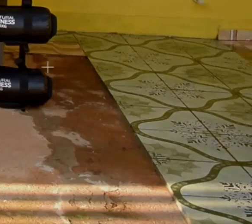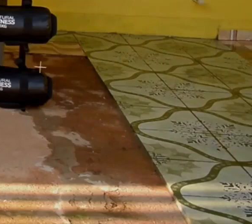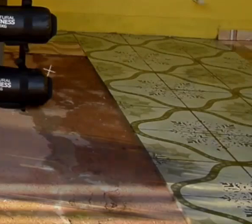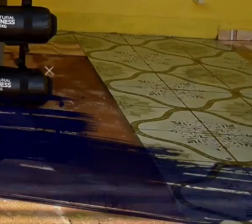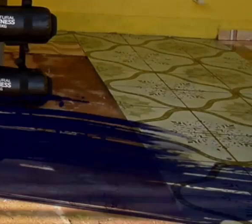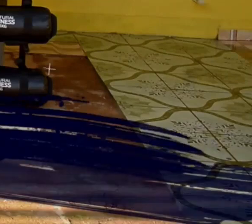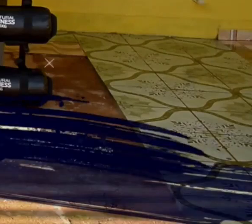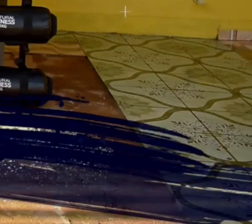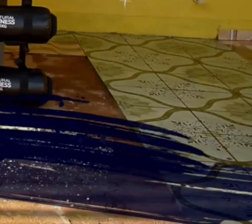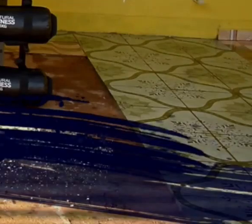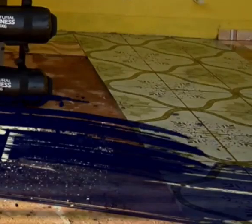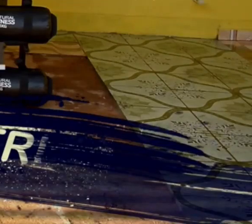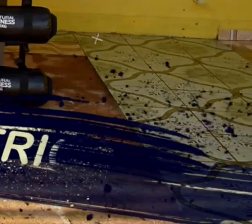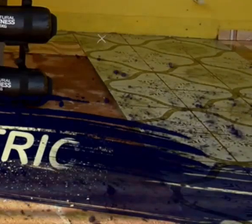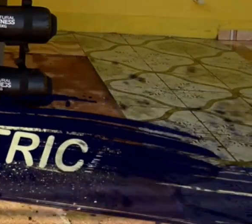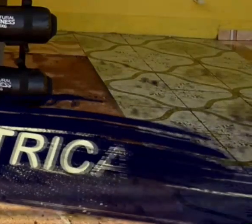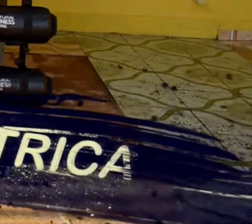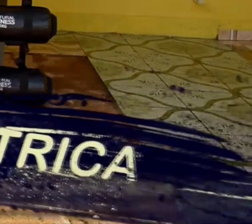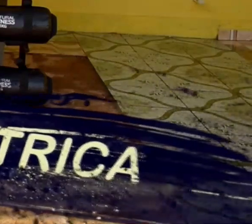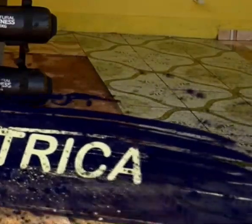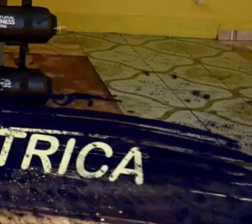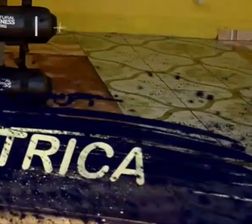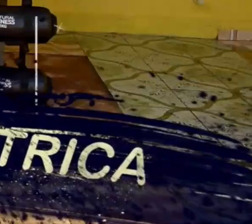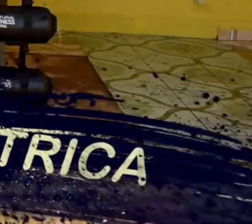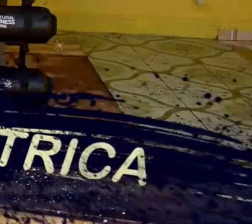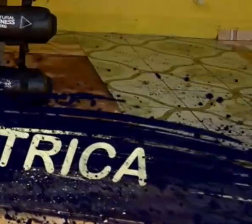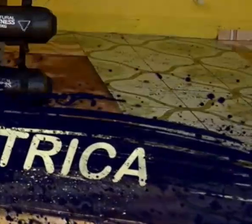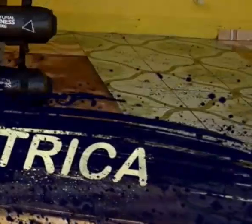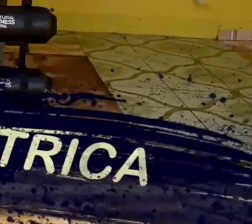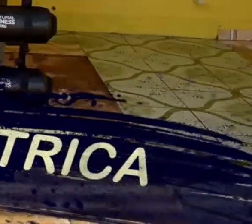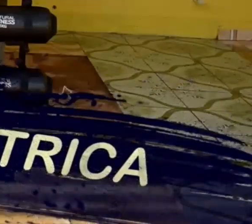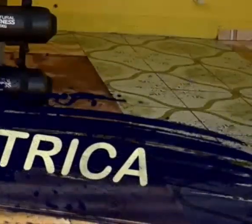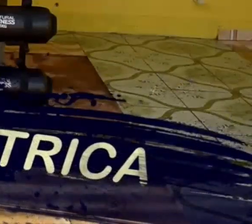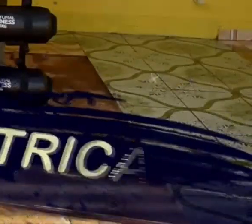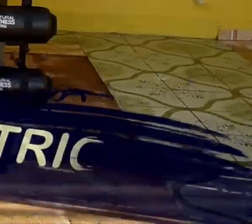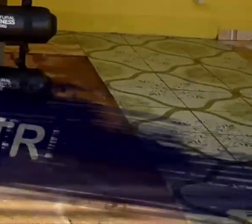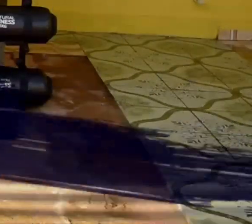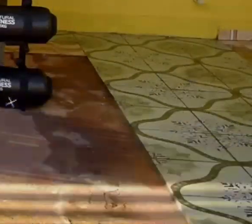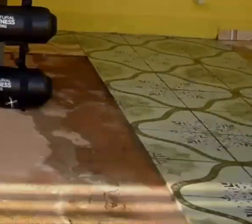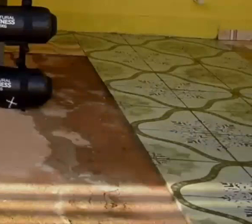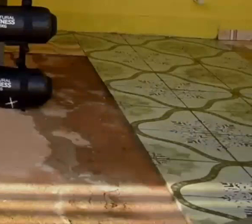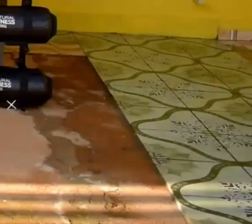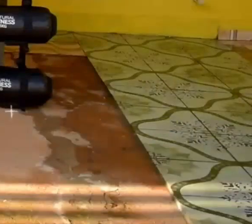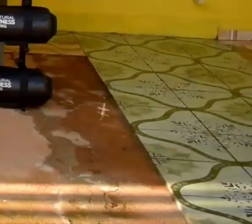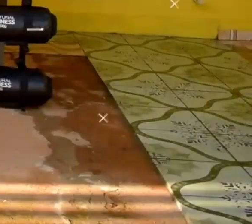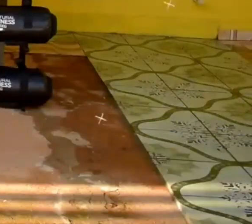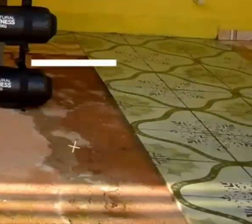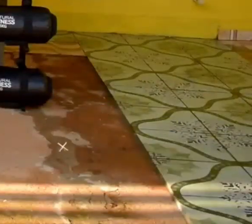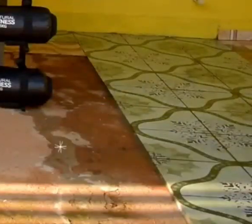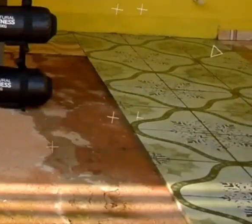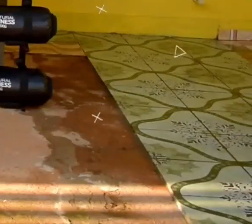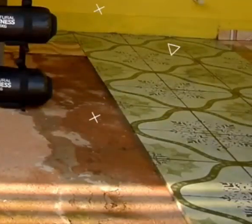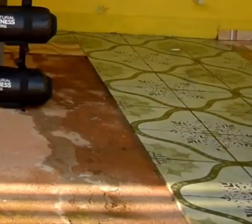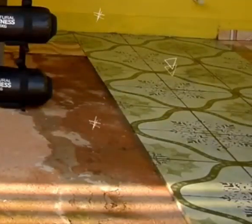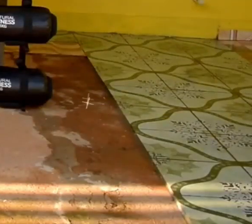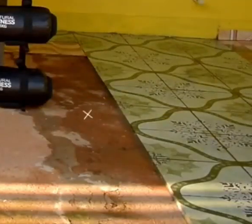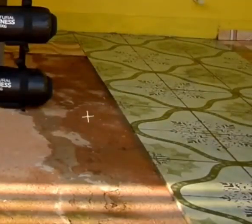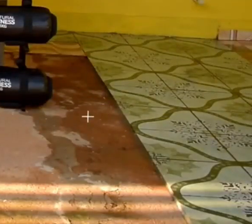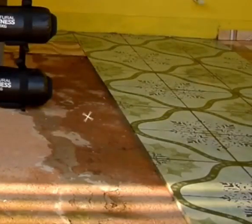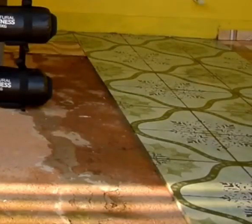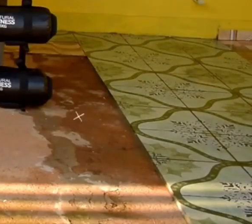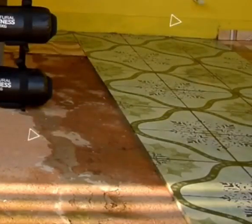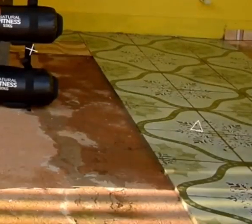Ação concêntrica, produzindo a aceleração de segmentos do corpo, ou seja, acelera o